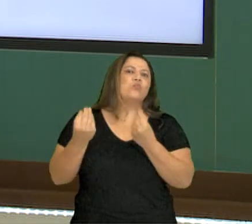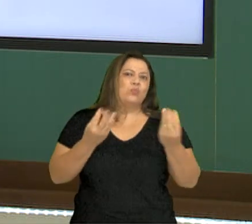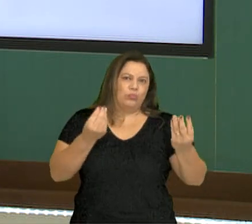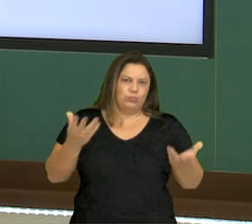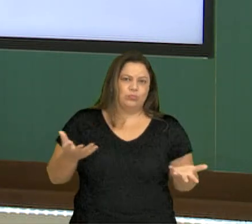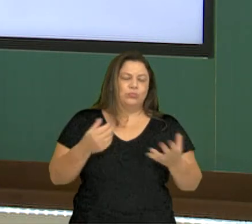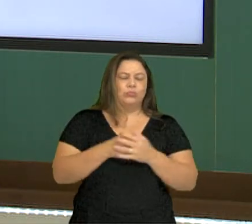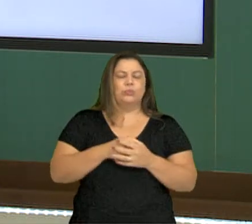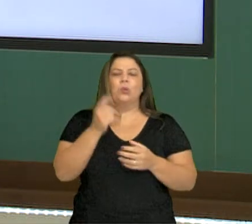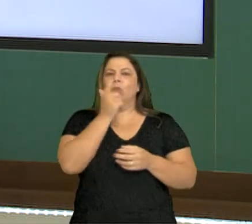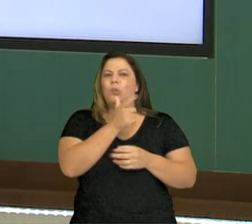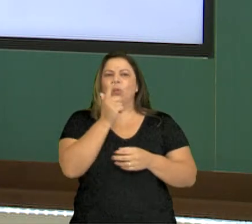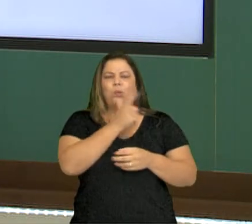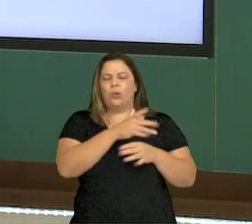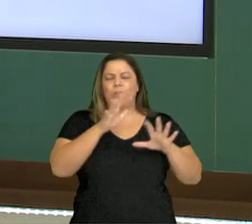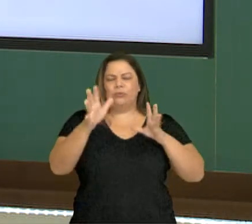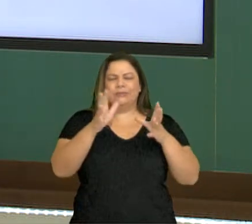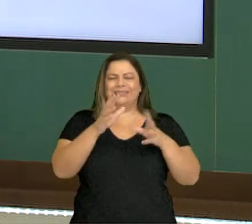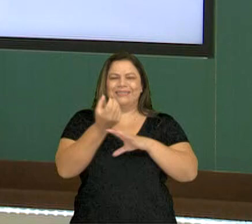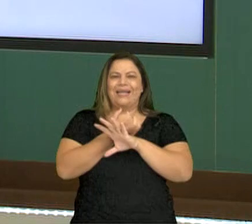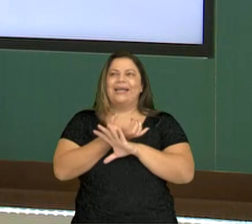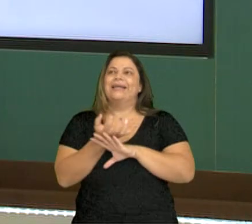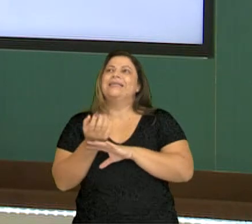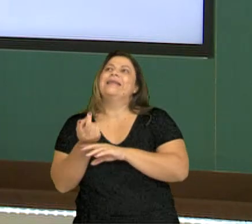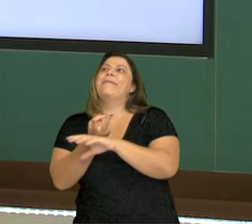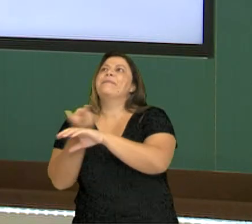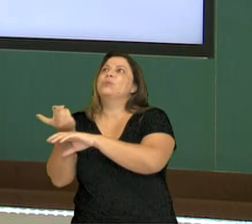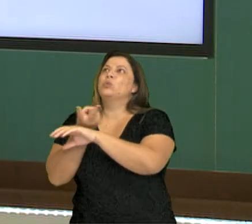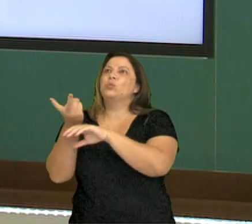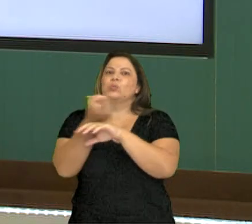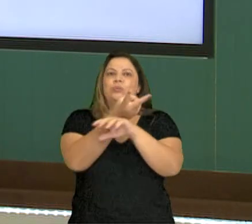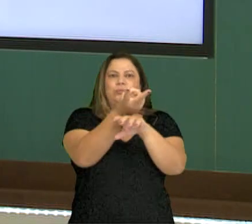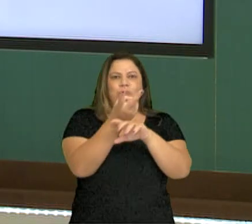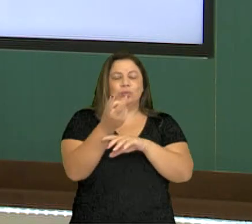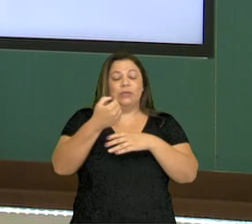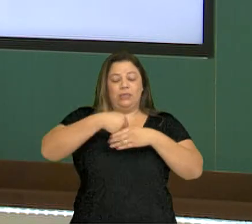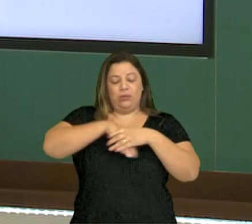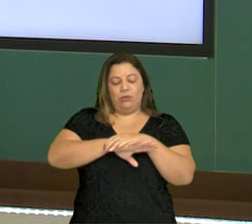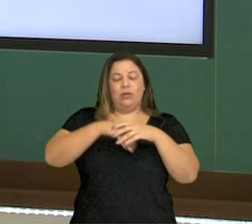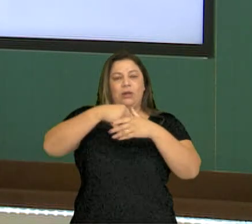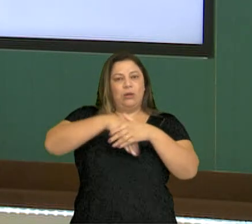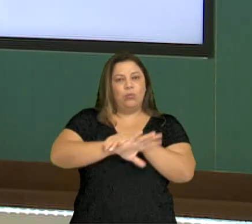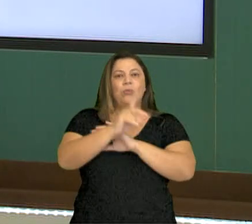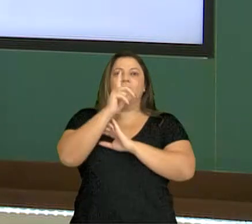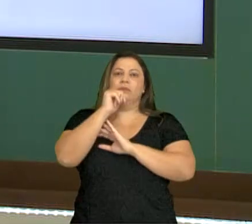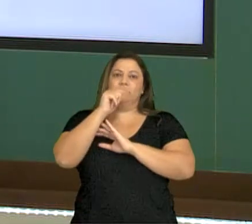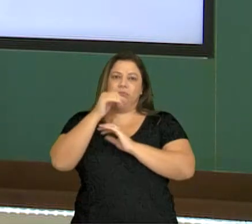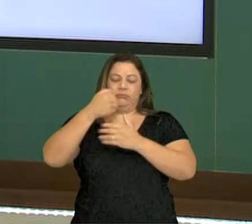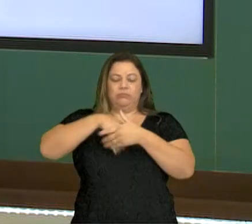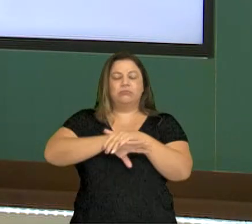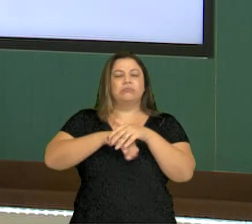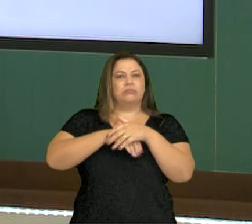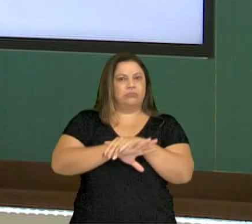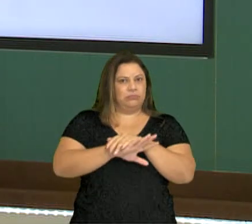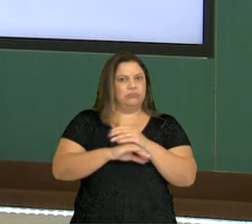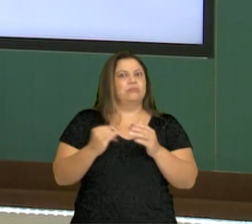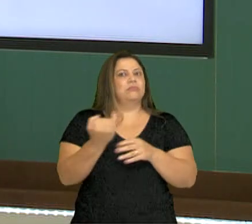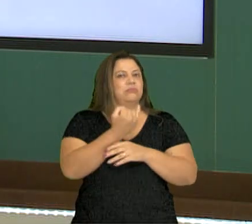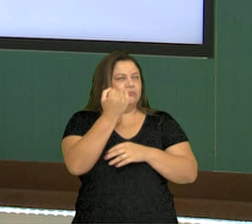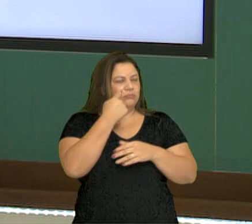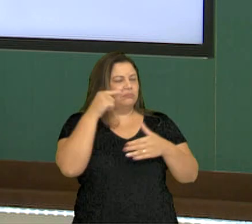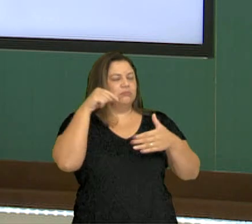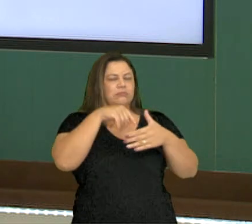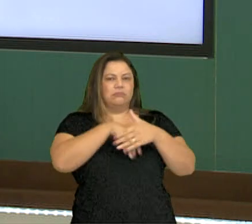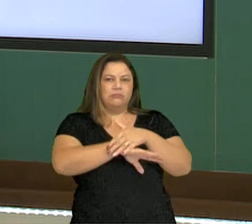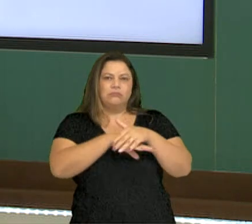deslocar para um local onde tem água. Então, ela faz a reserva desse líquido tão importante. Mesmo